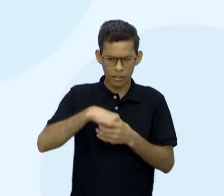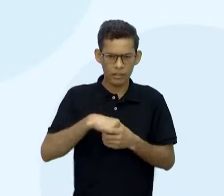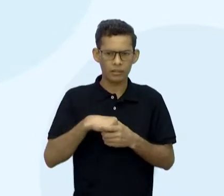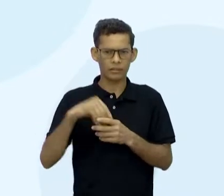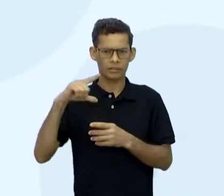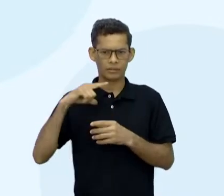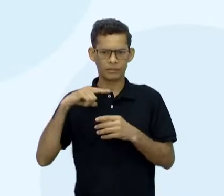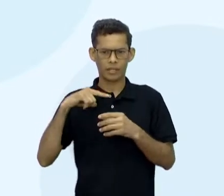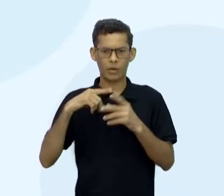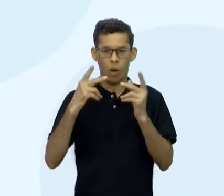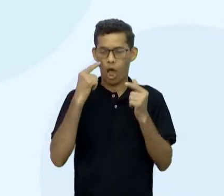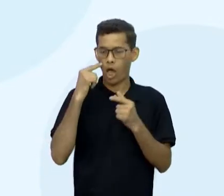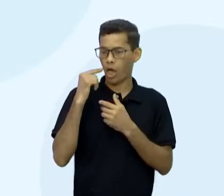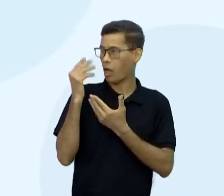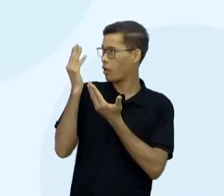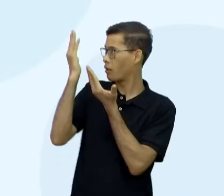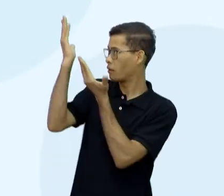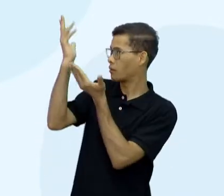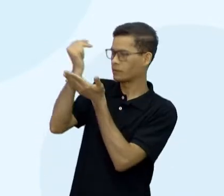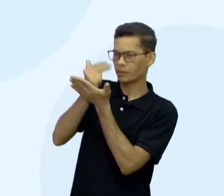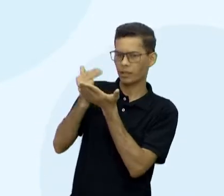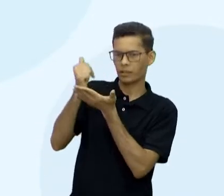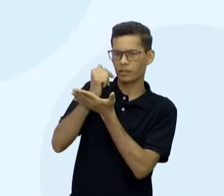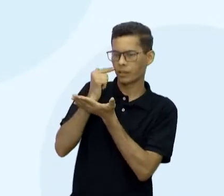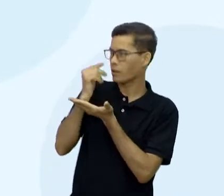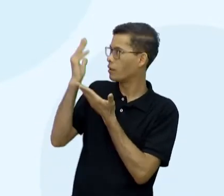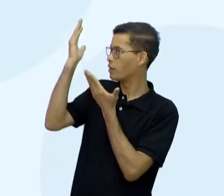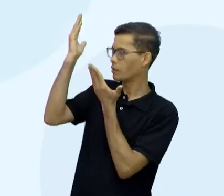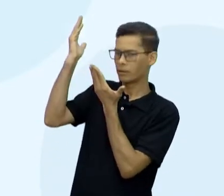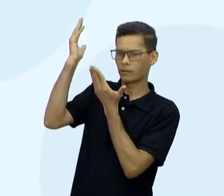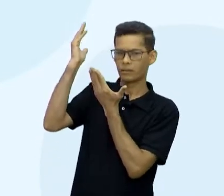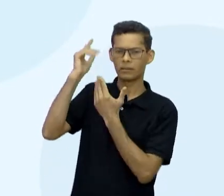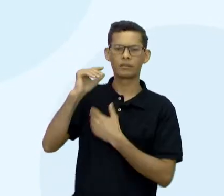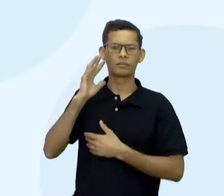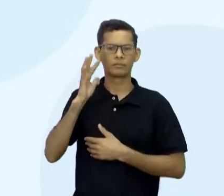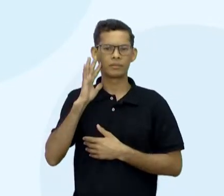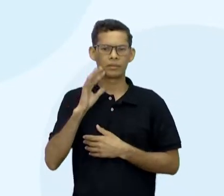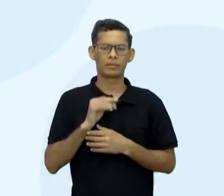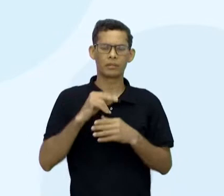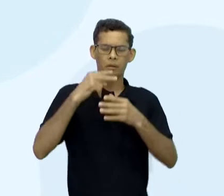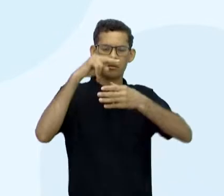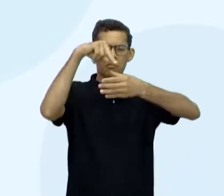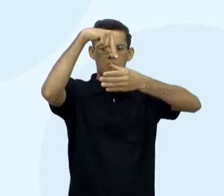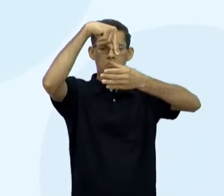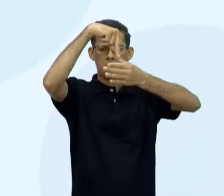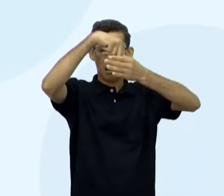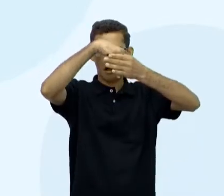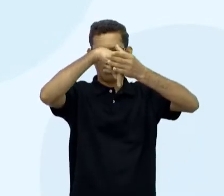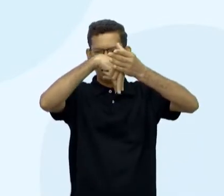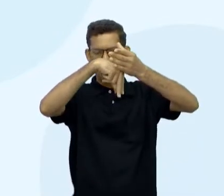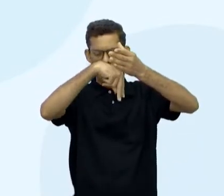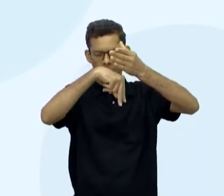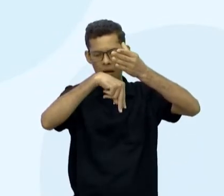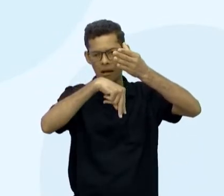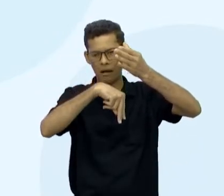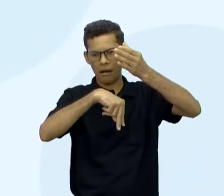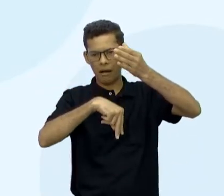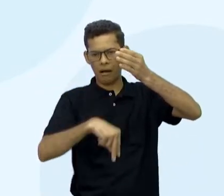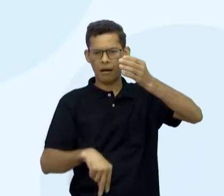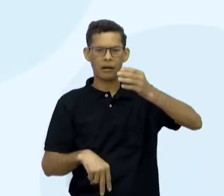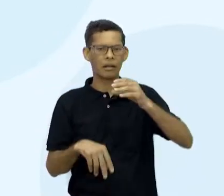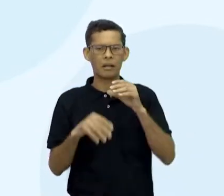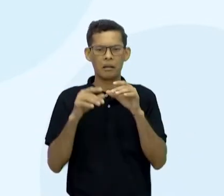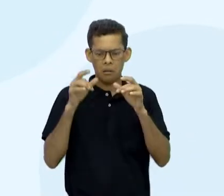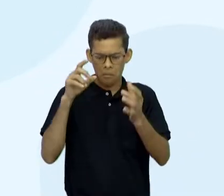ó, tem um túnel no meio aqui, passando pelo centro da Terra, ó. Aí você caísse aqui, ó. Tá aqui, você tá aqui em cima. Aqui tá a